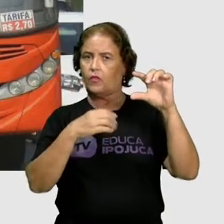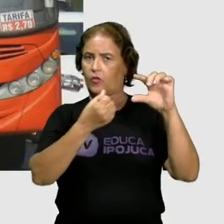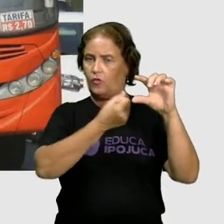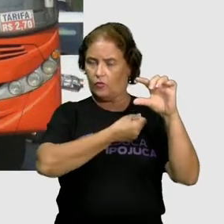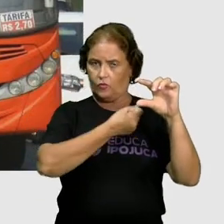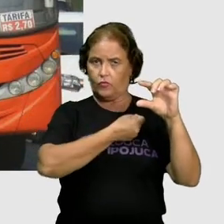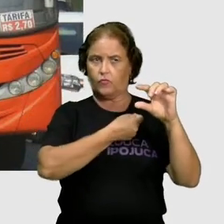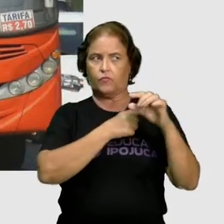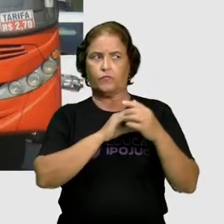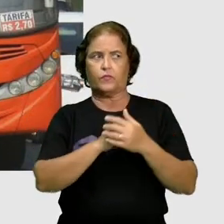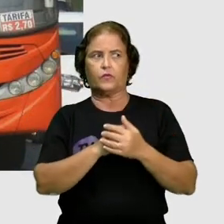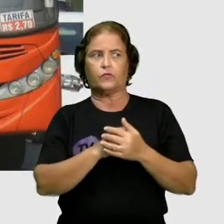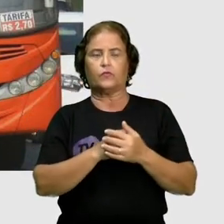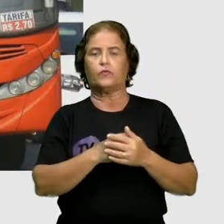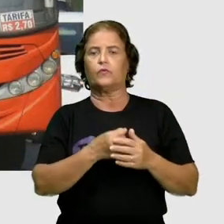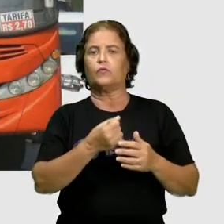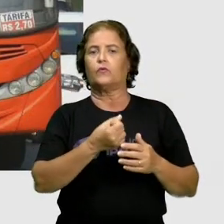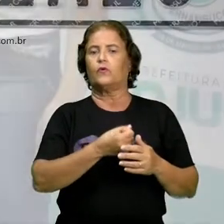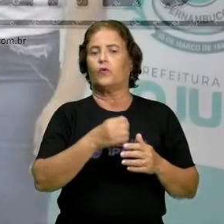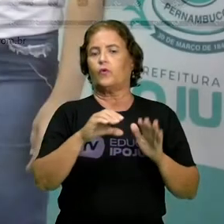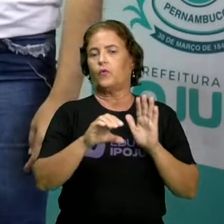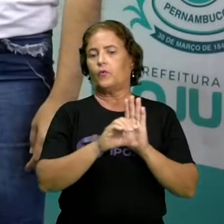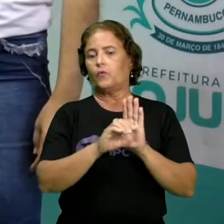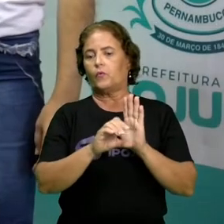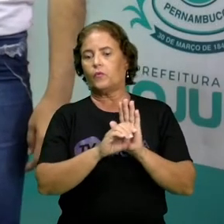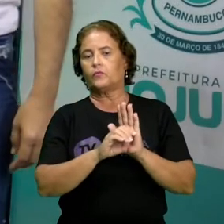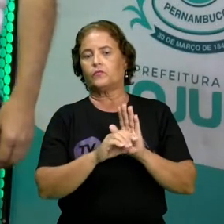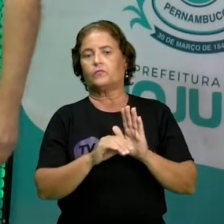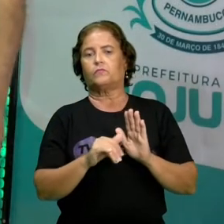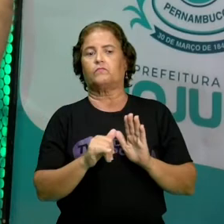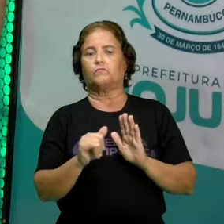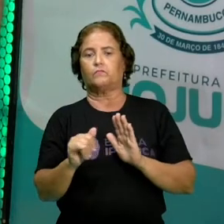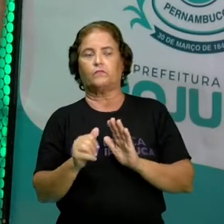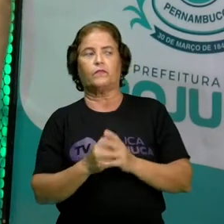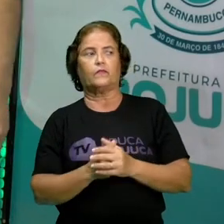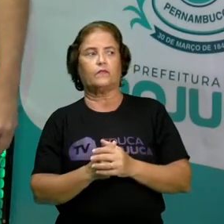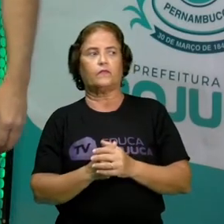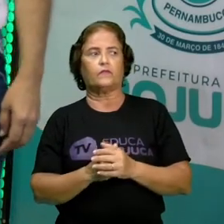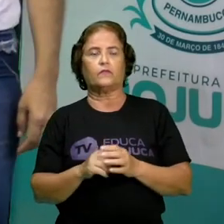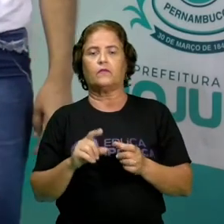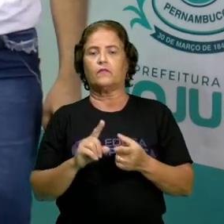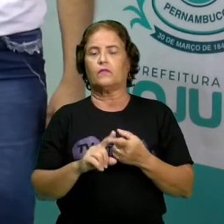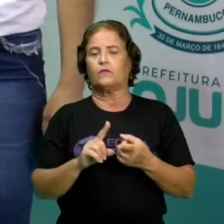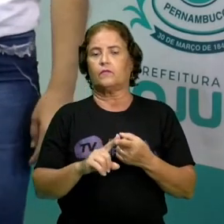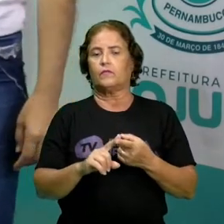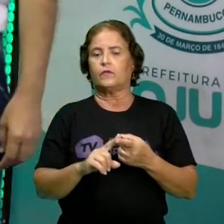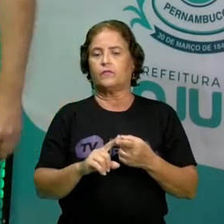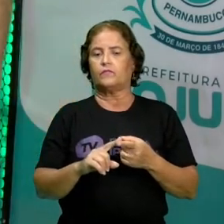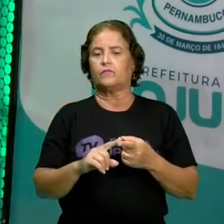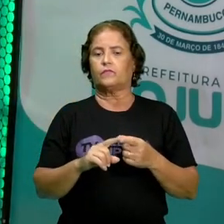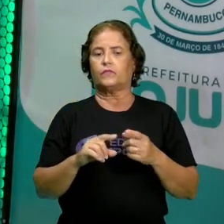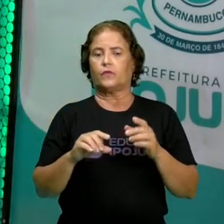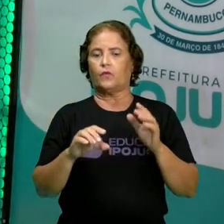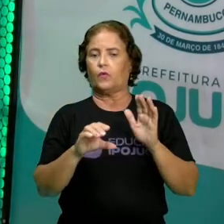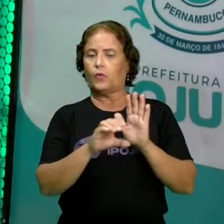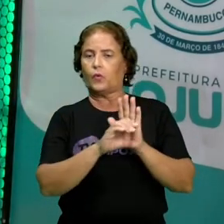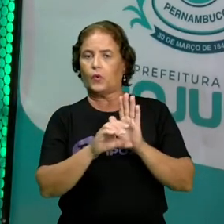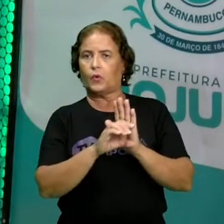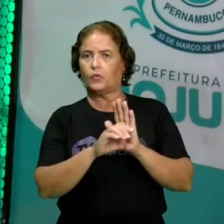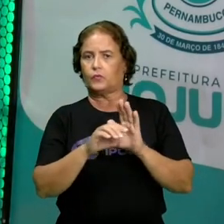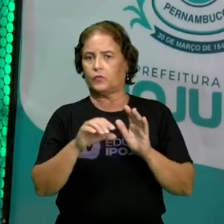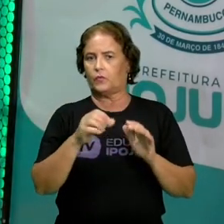números como códigos de identificação. No código de barra, como eu falei anteriormente, observe